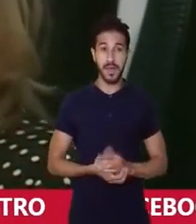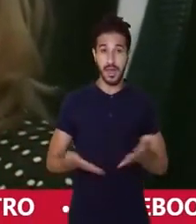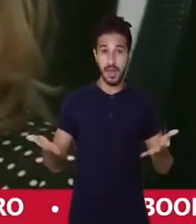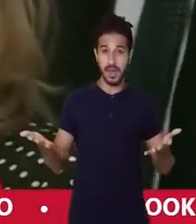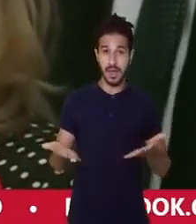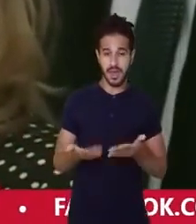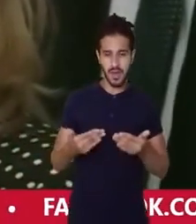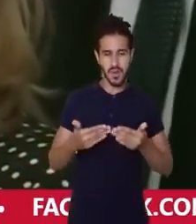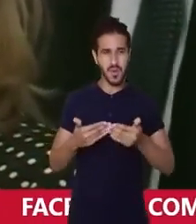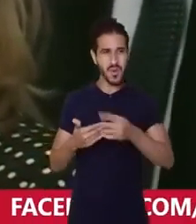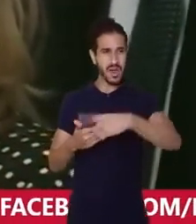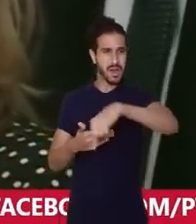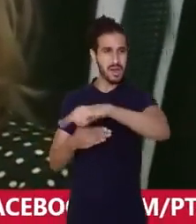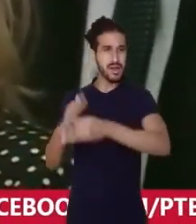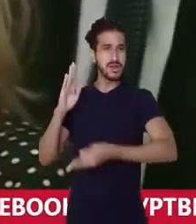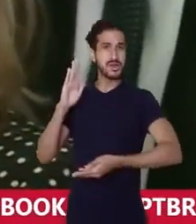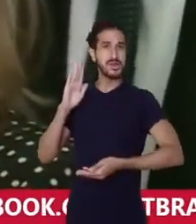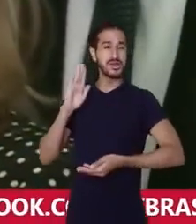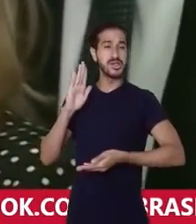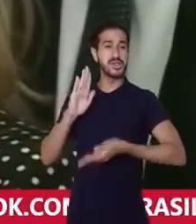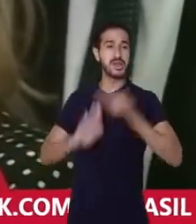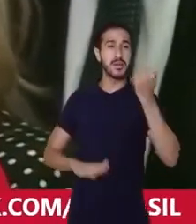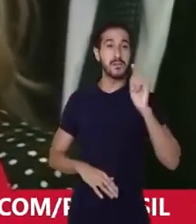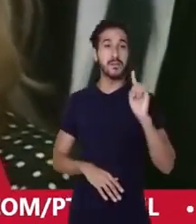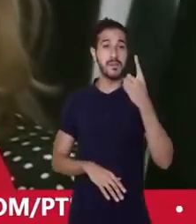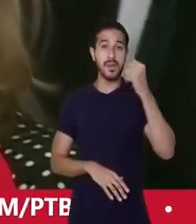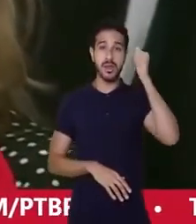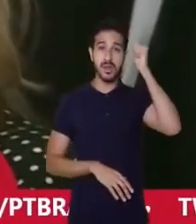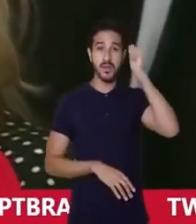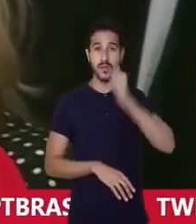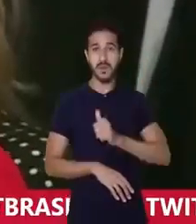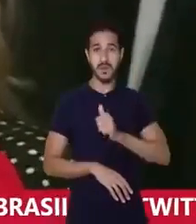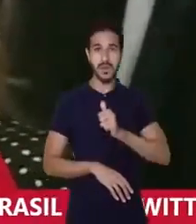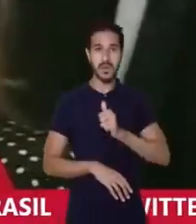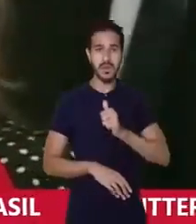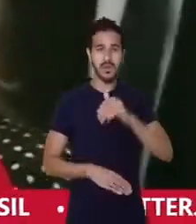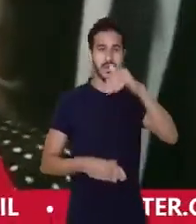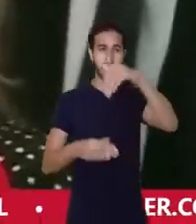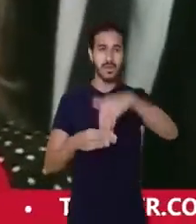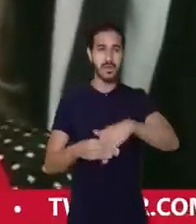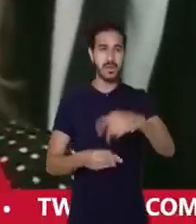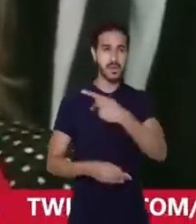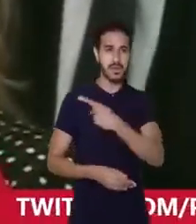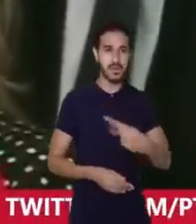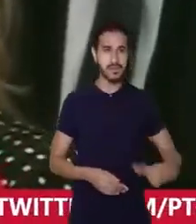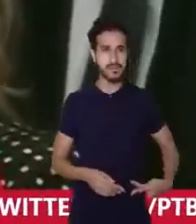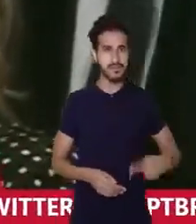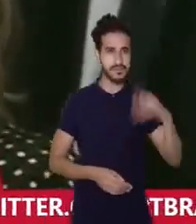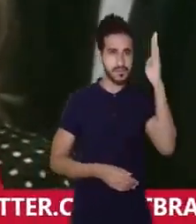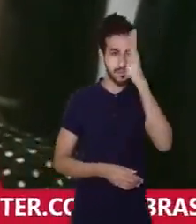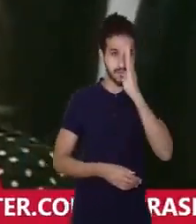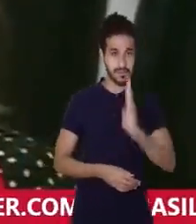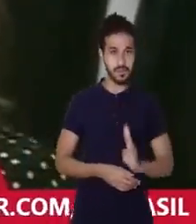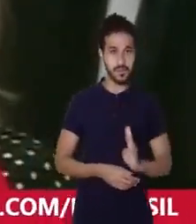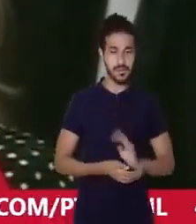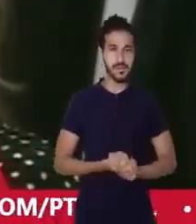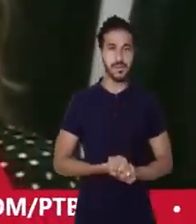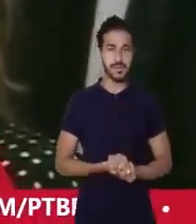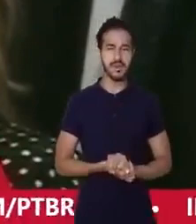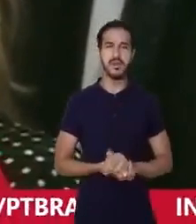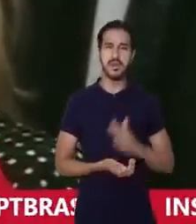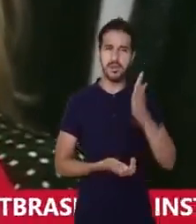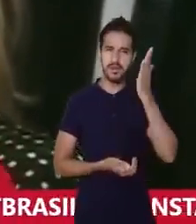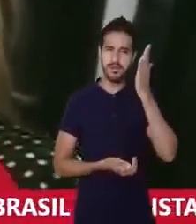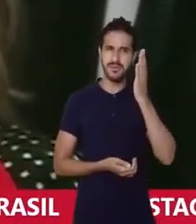Acabam de derrubar a primeira mulher eleita presidenta do Brasil, sem